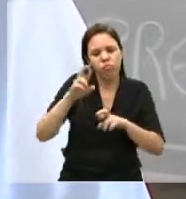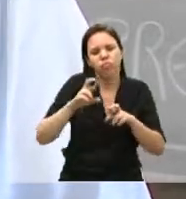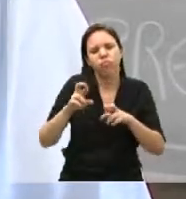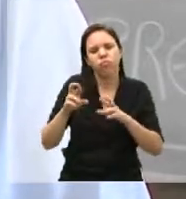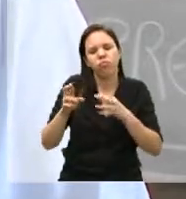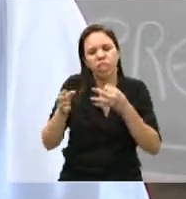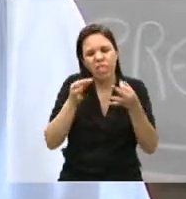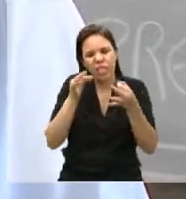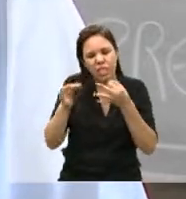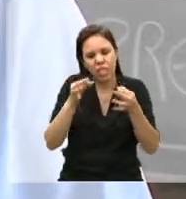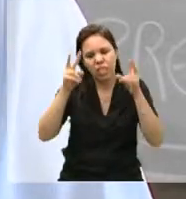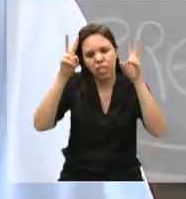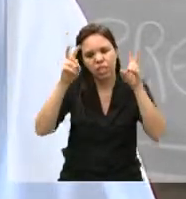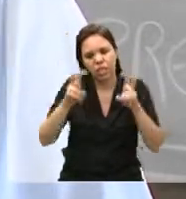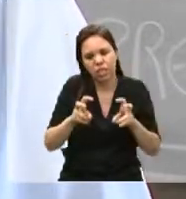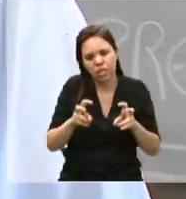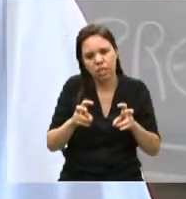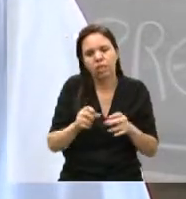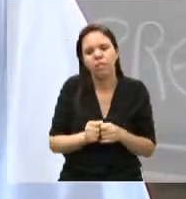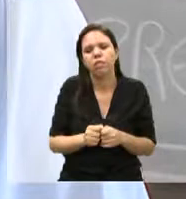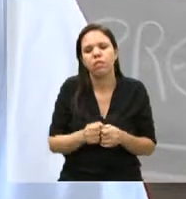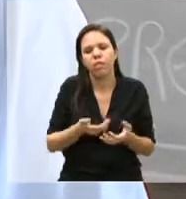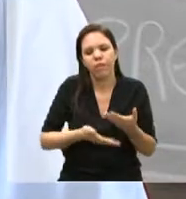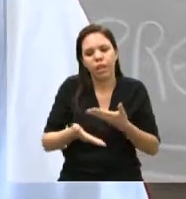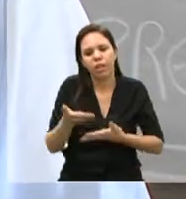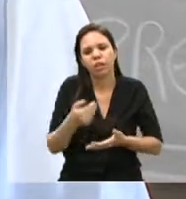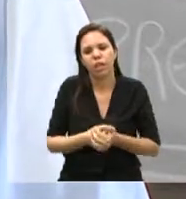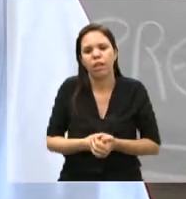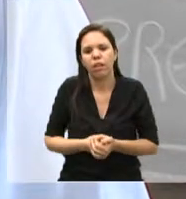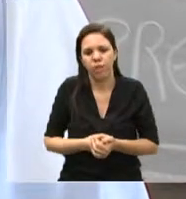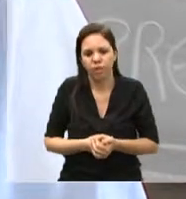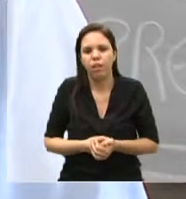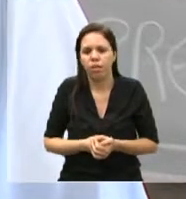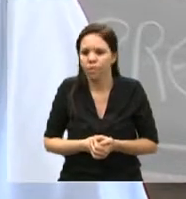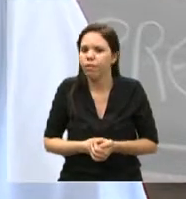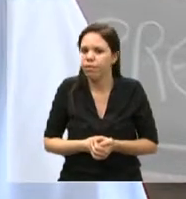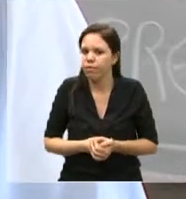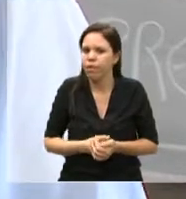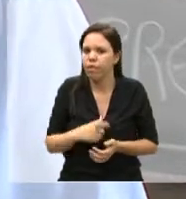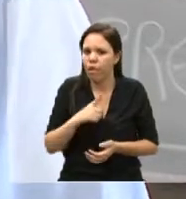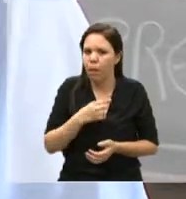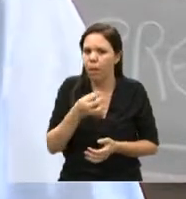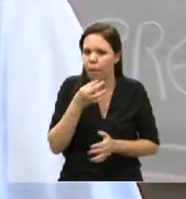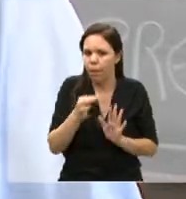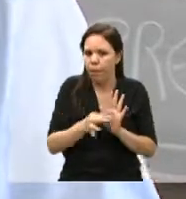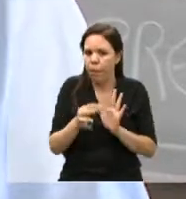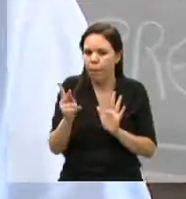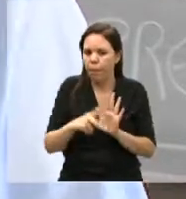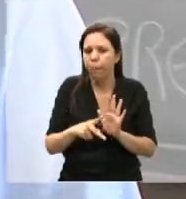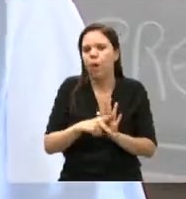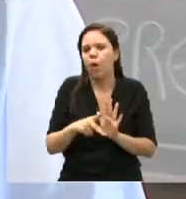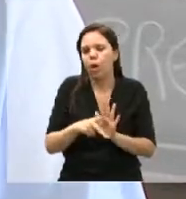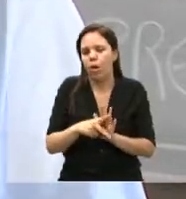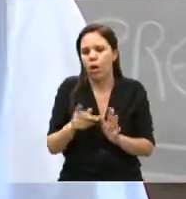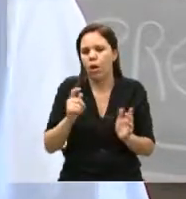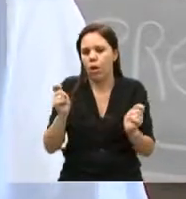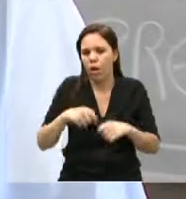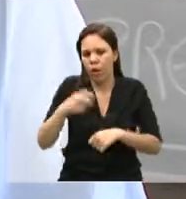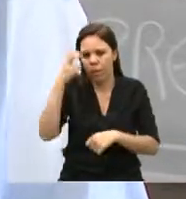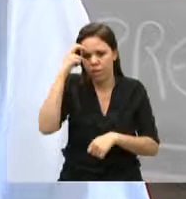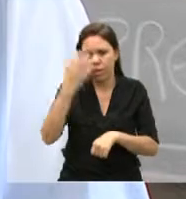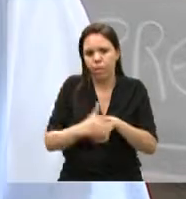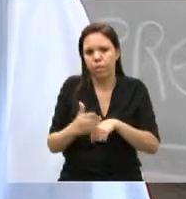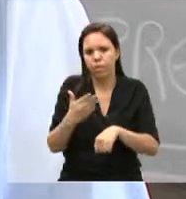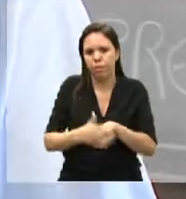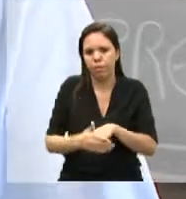criticar os temas com os quais você vai lidar. Fica mais crítico. E eu acho que também capacita na questão prática,